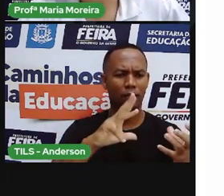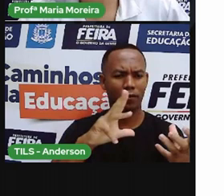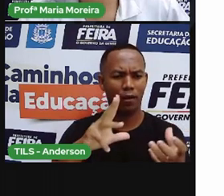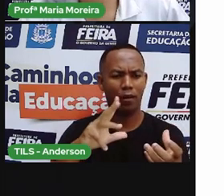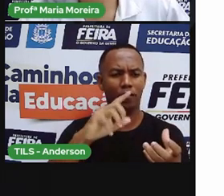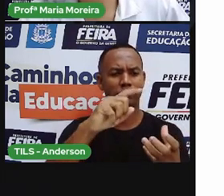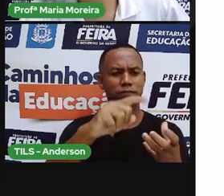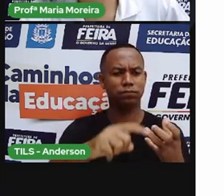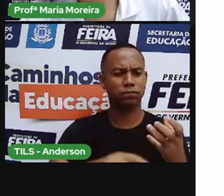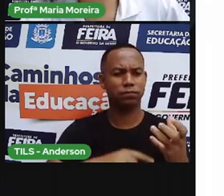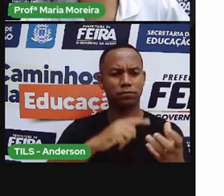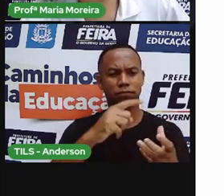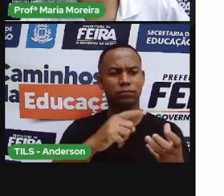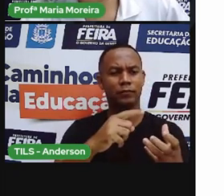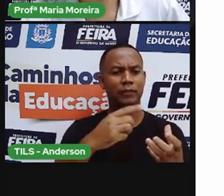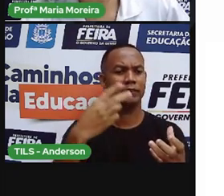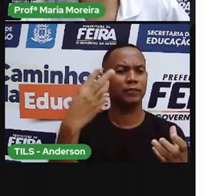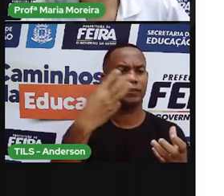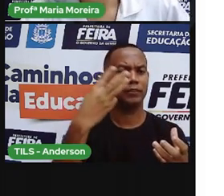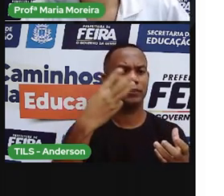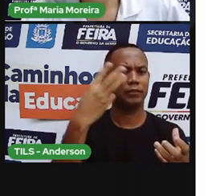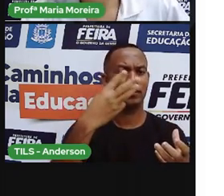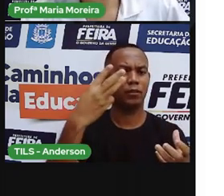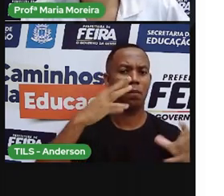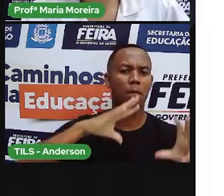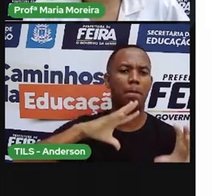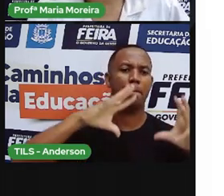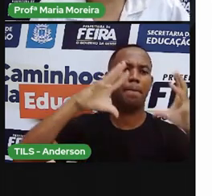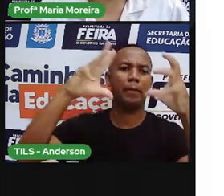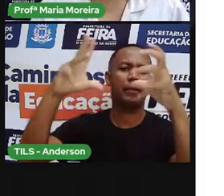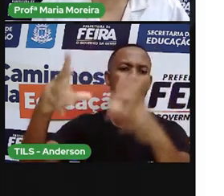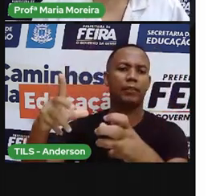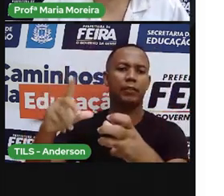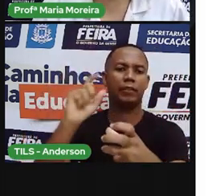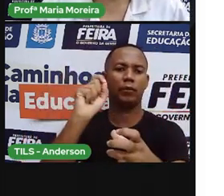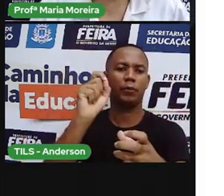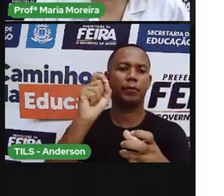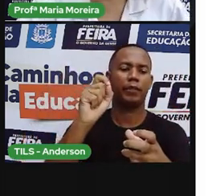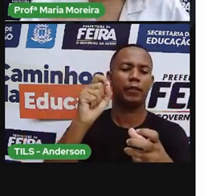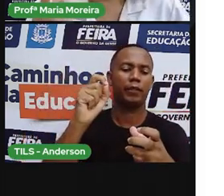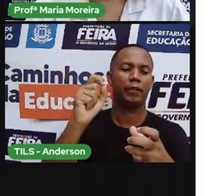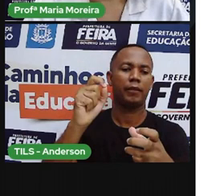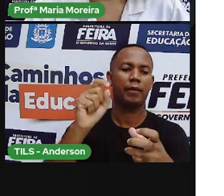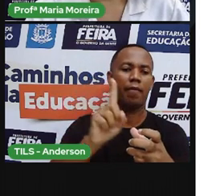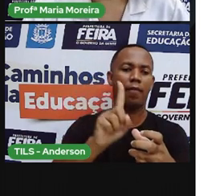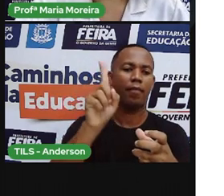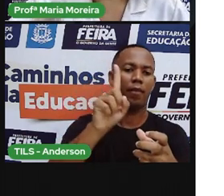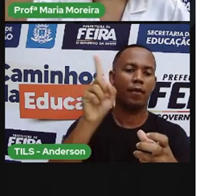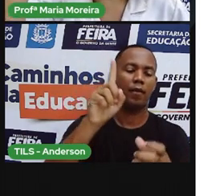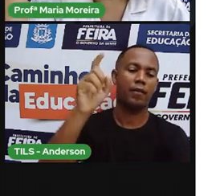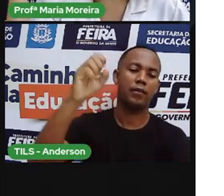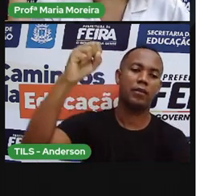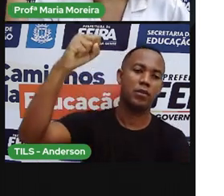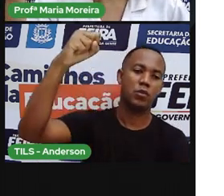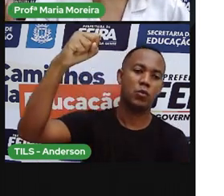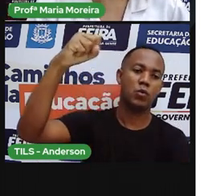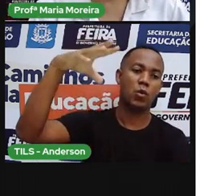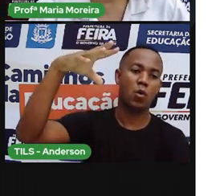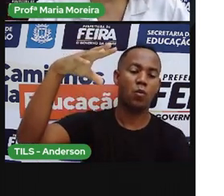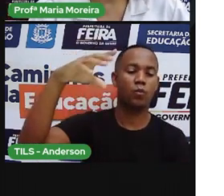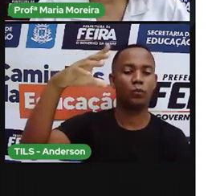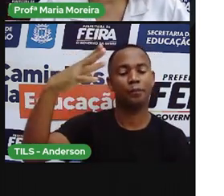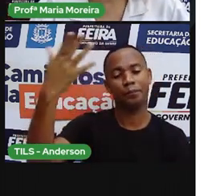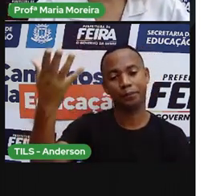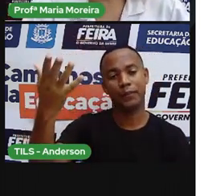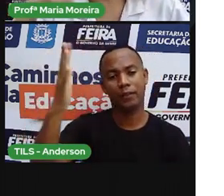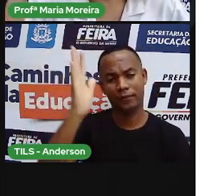terceiro planeta do sistema solar, né? Tendo como referência quem? O Sol. Inclusive, a Pró já falou isso na aula de quando? De